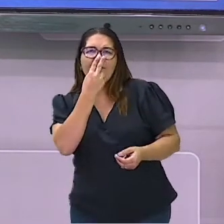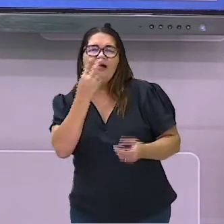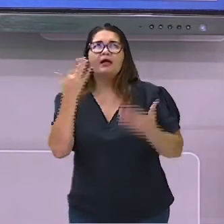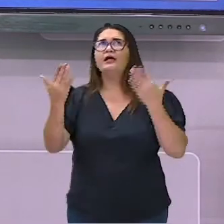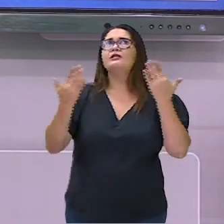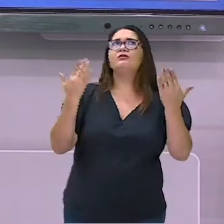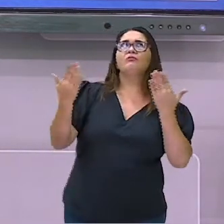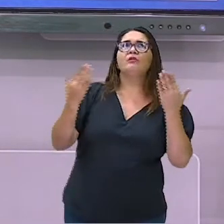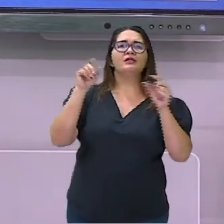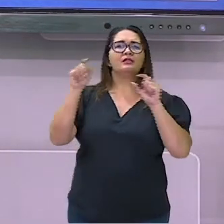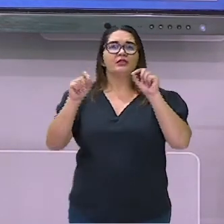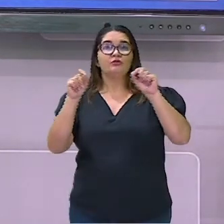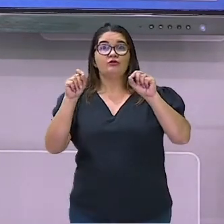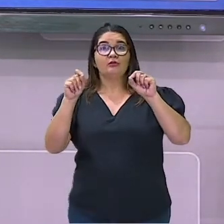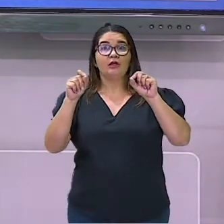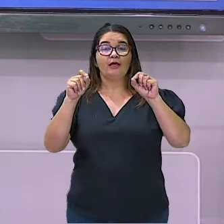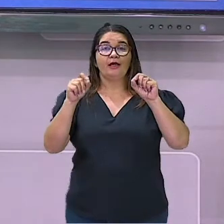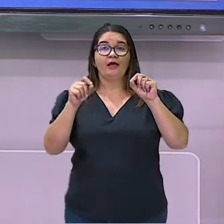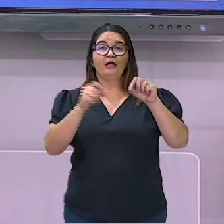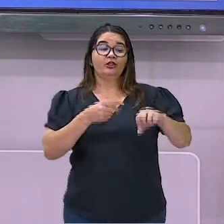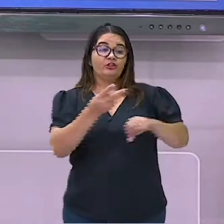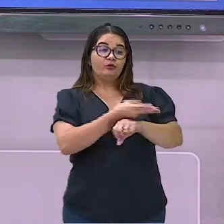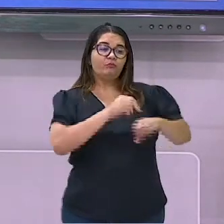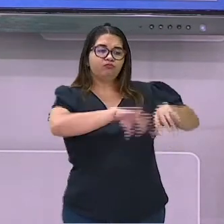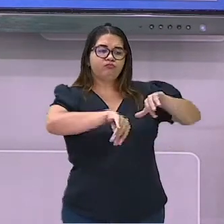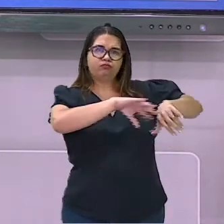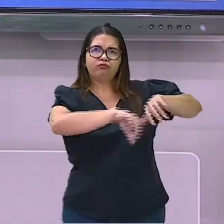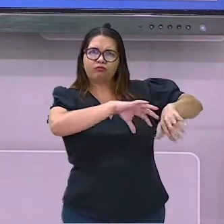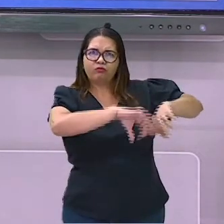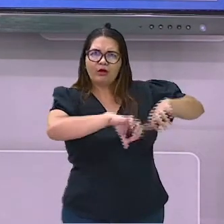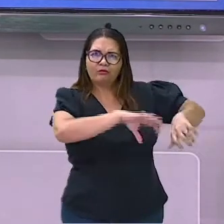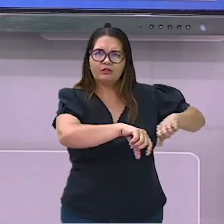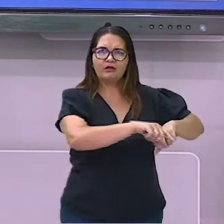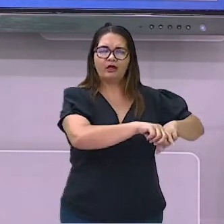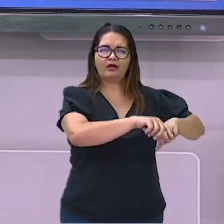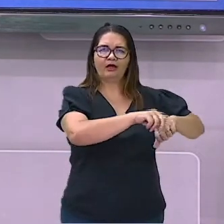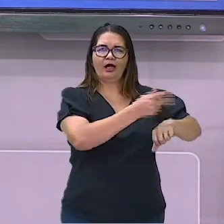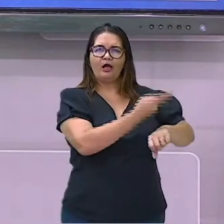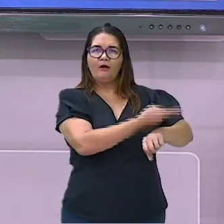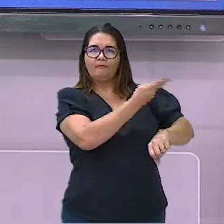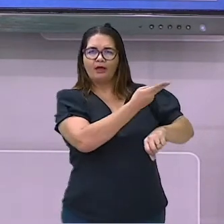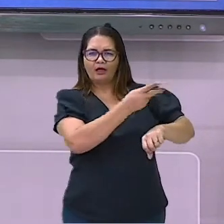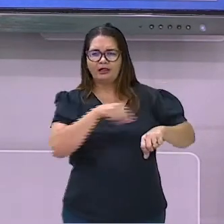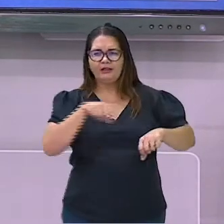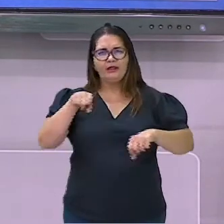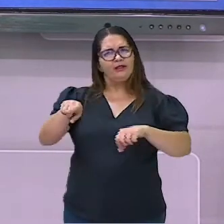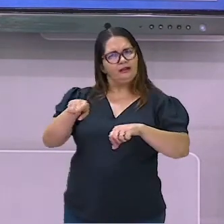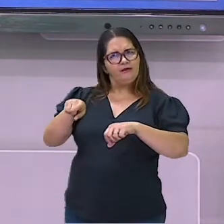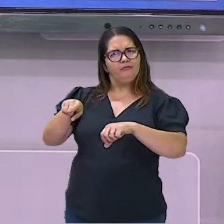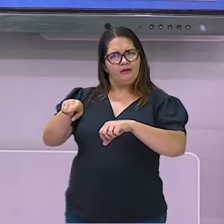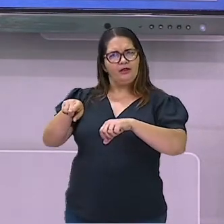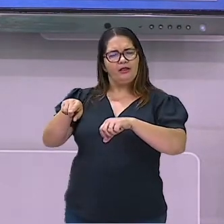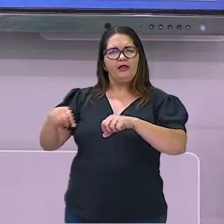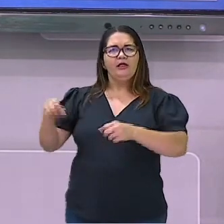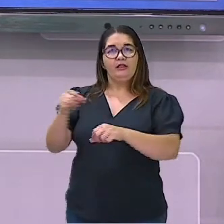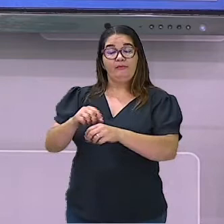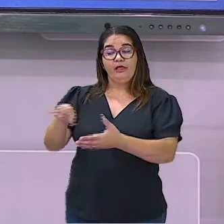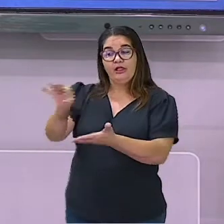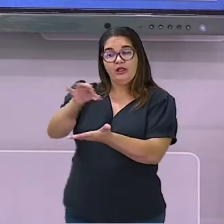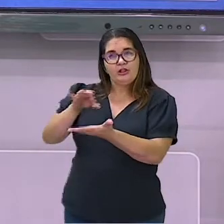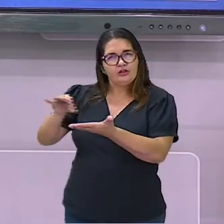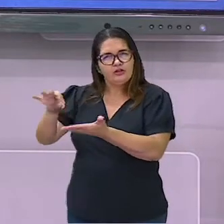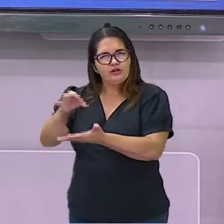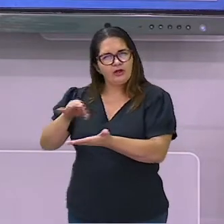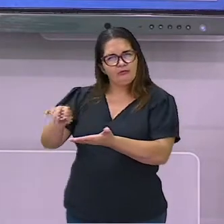coleta da prata ainda está em funcionamento na Bolívia, que chama Potosí. A extração da prata